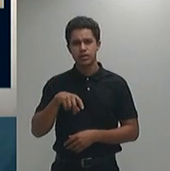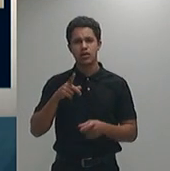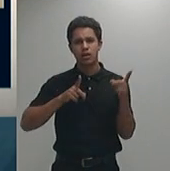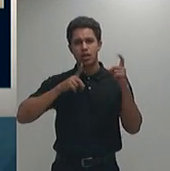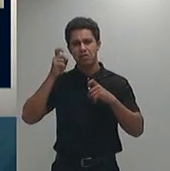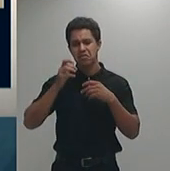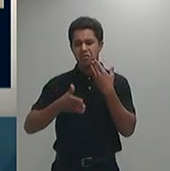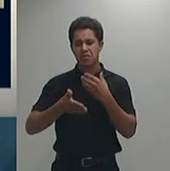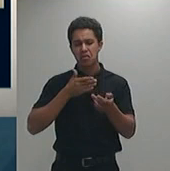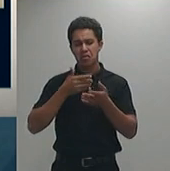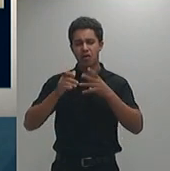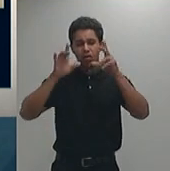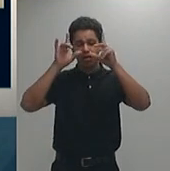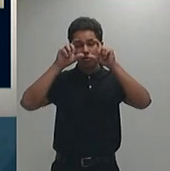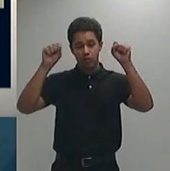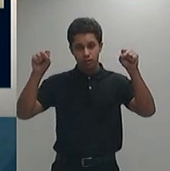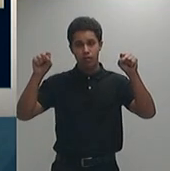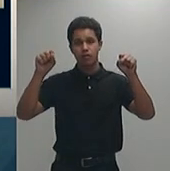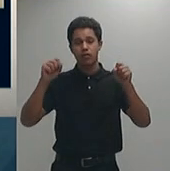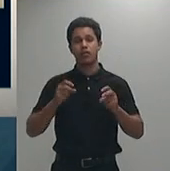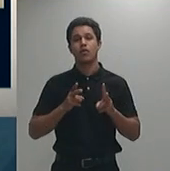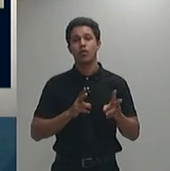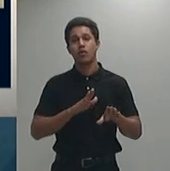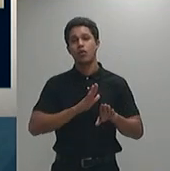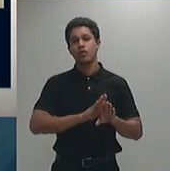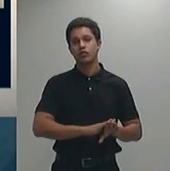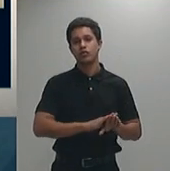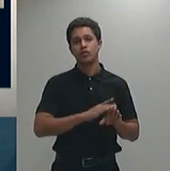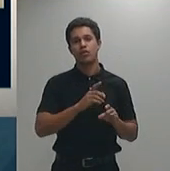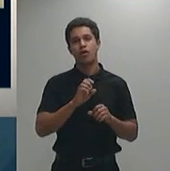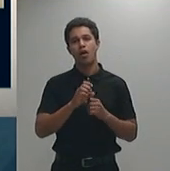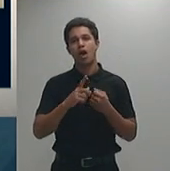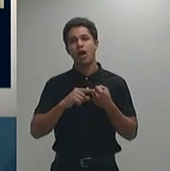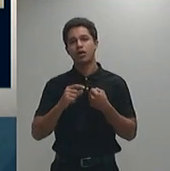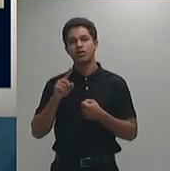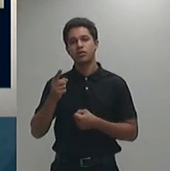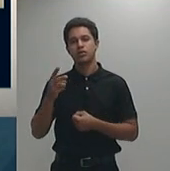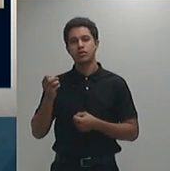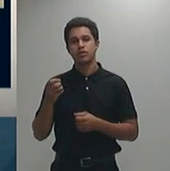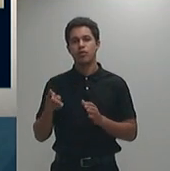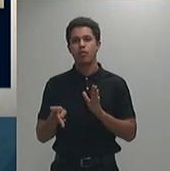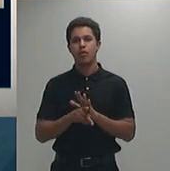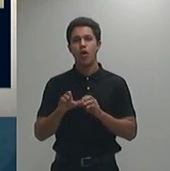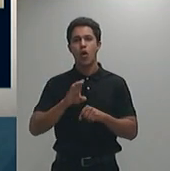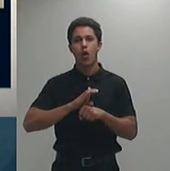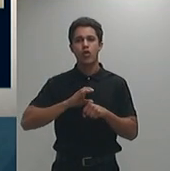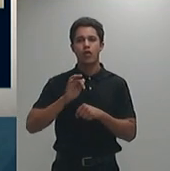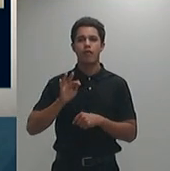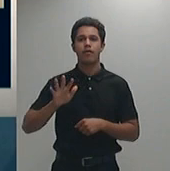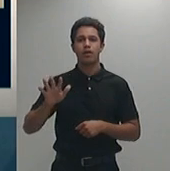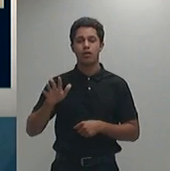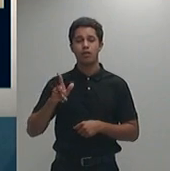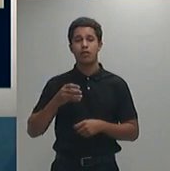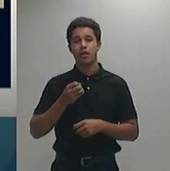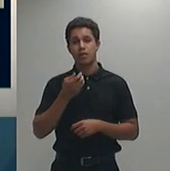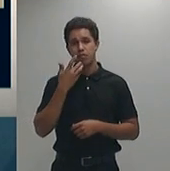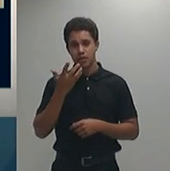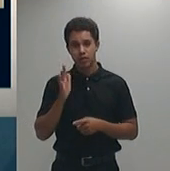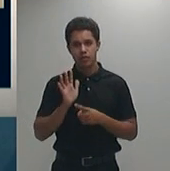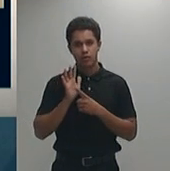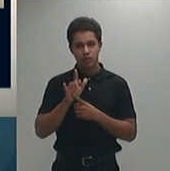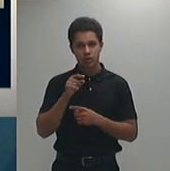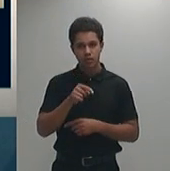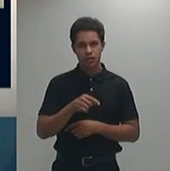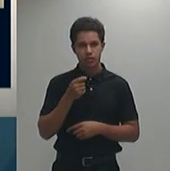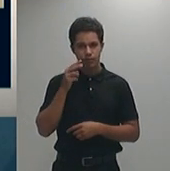tribunais contida no artigo 105 um de da Constituição Federal para bem evidenciar essa assertiva veja-se que o voto